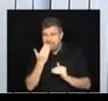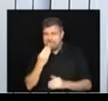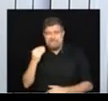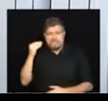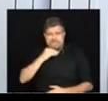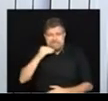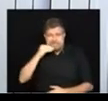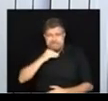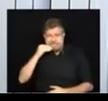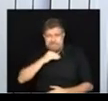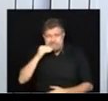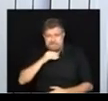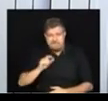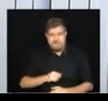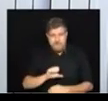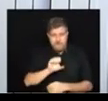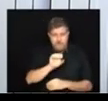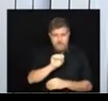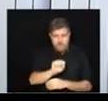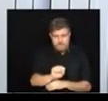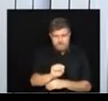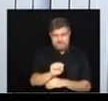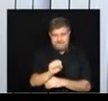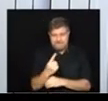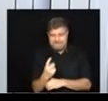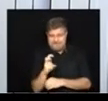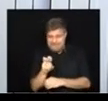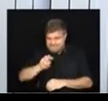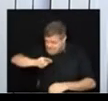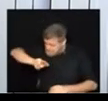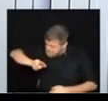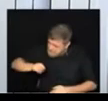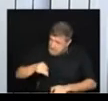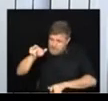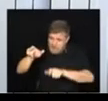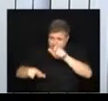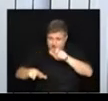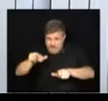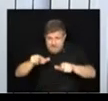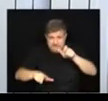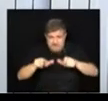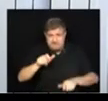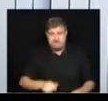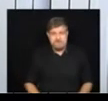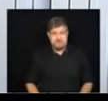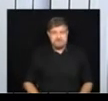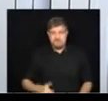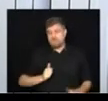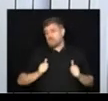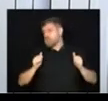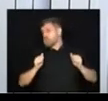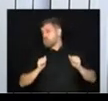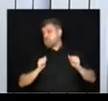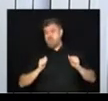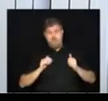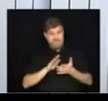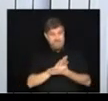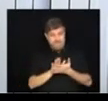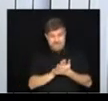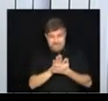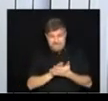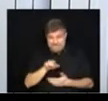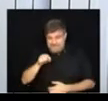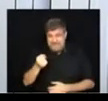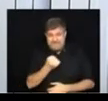total, 815 milhões de pessoas. E se não forem tomadas medidas, a previsão é que este